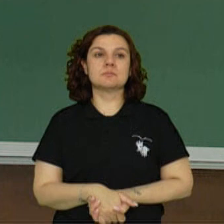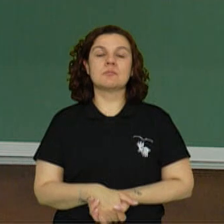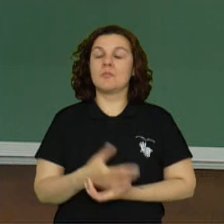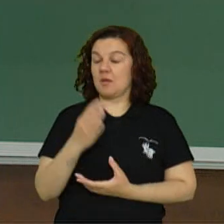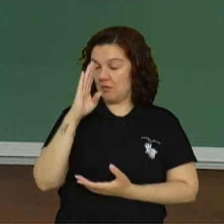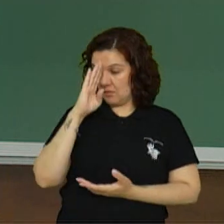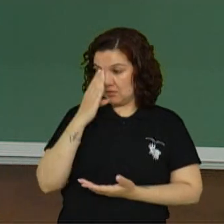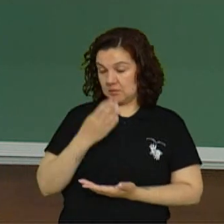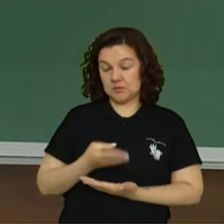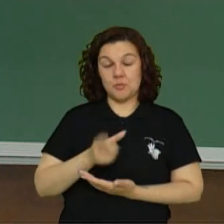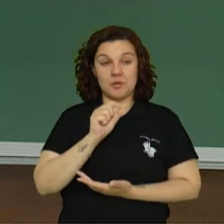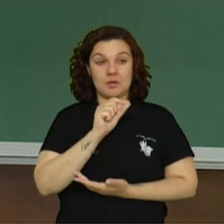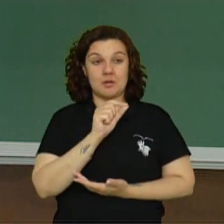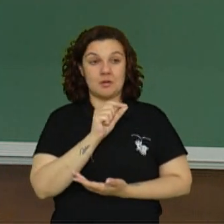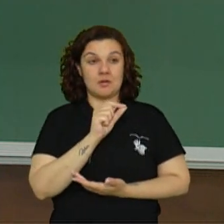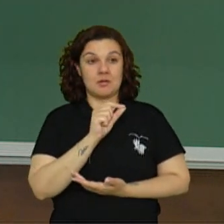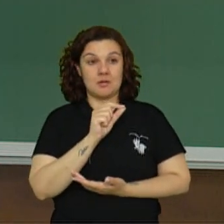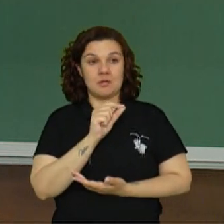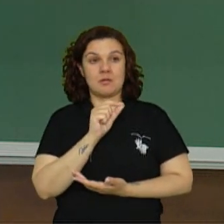Considere